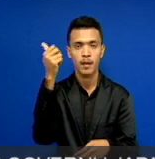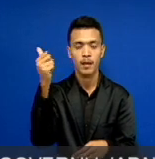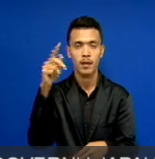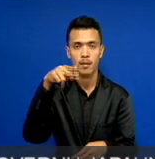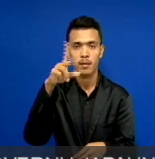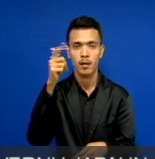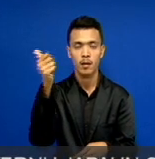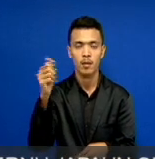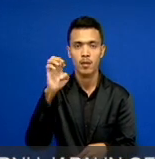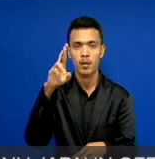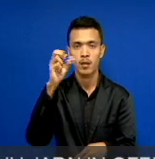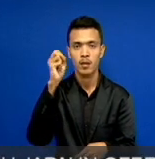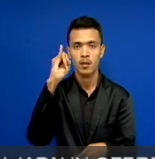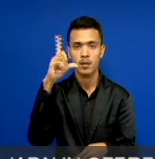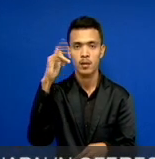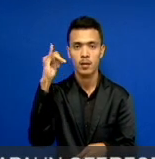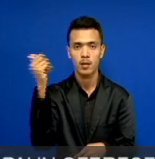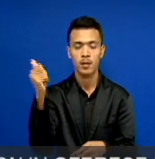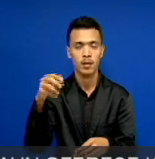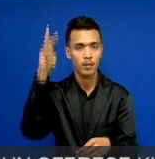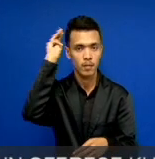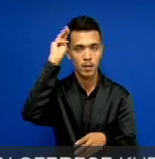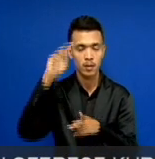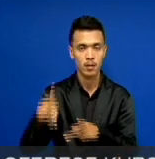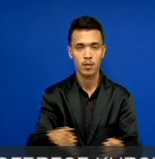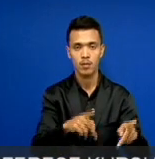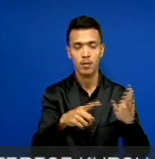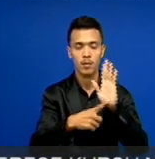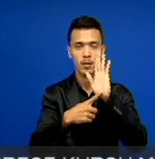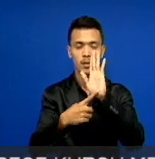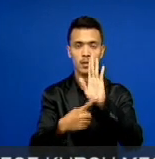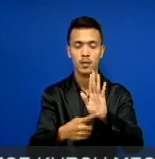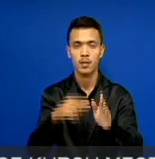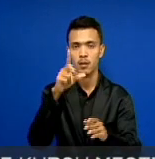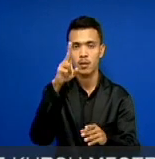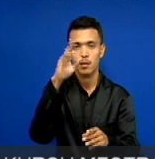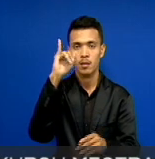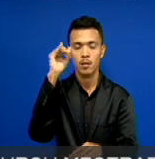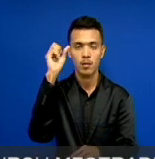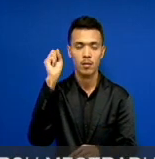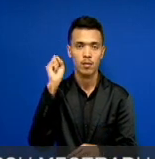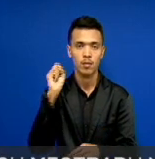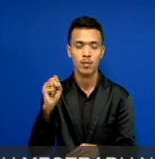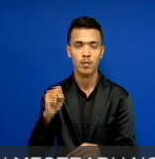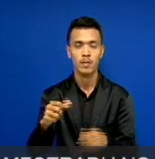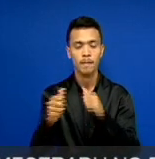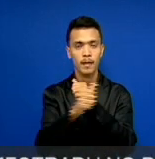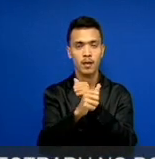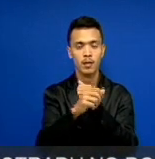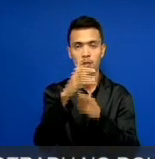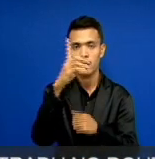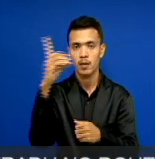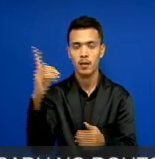Fonseca, Ercília de Jesus, no Ministério Público, representa procurador. Luiz Hernani da Cruz, Arguidu DD,